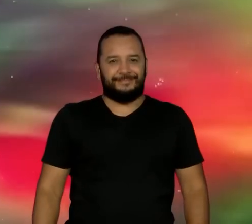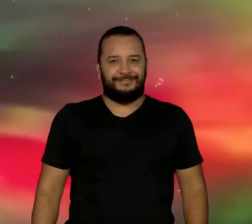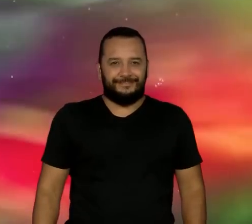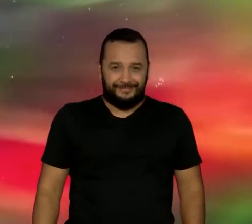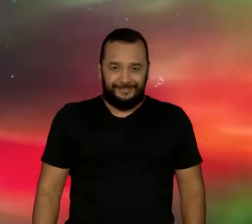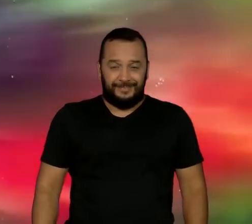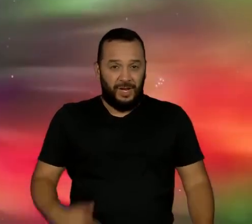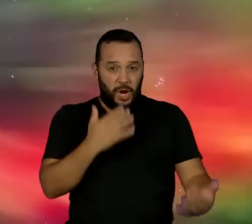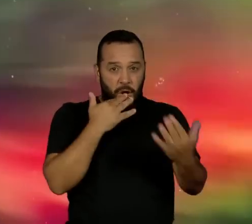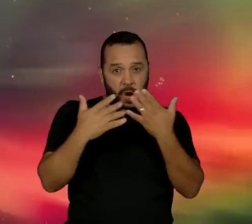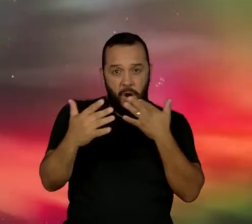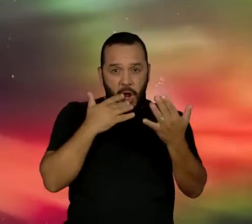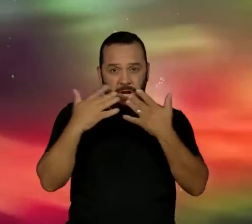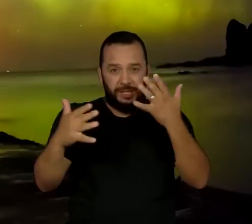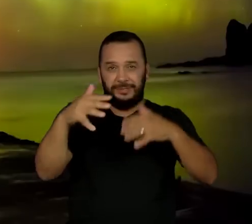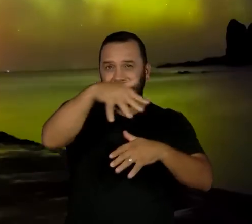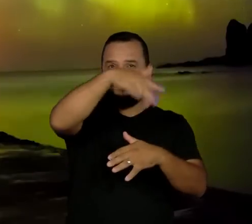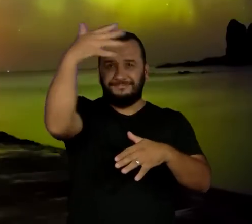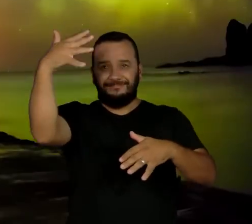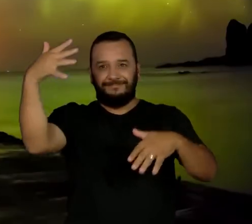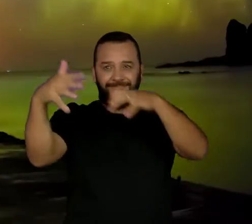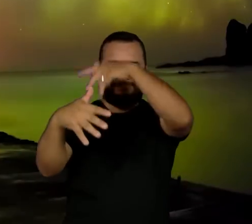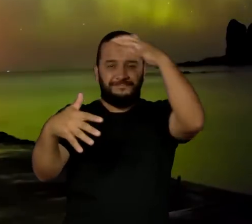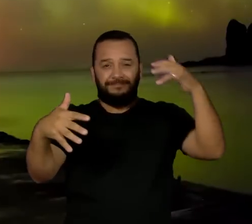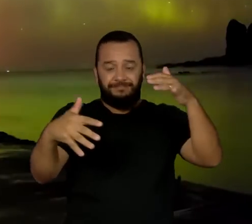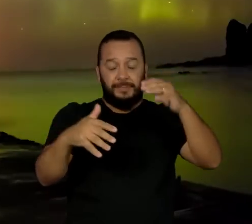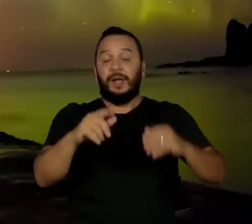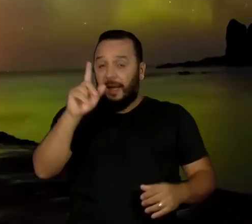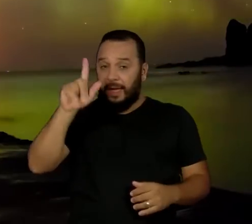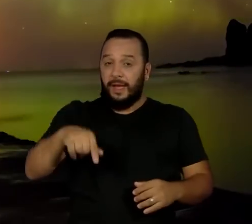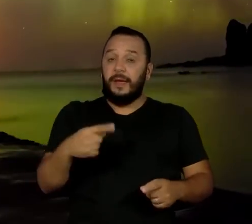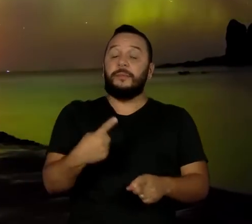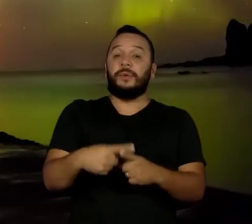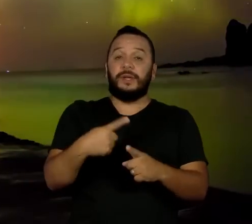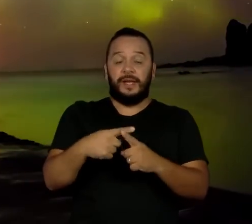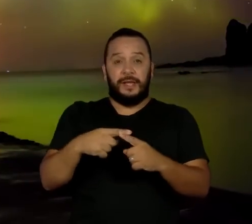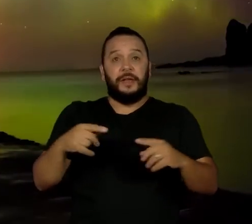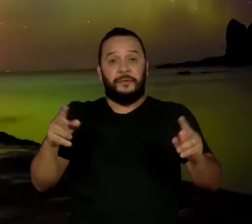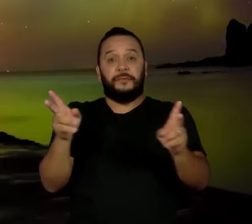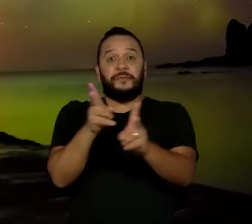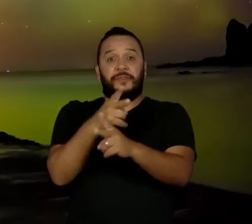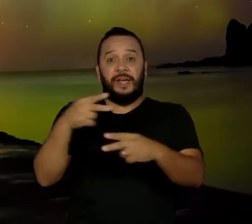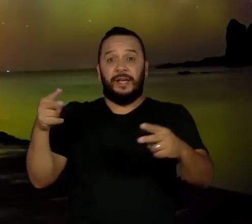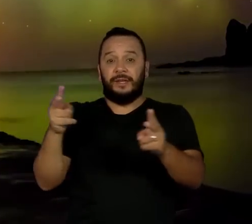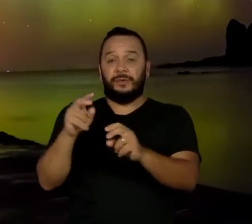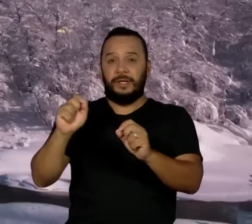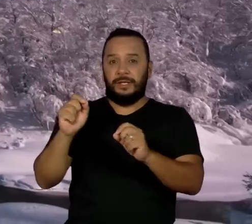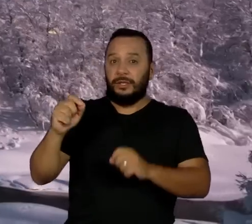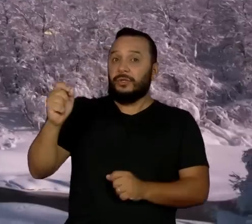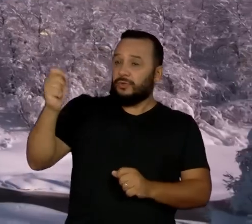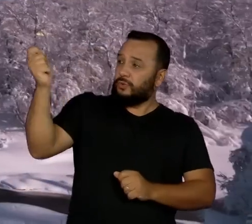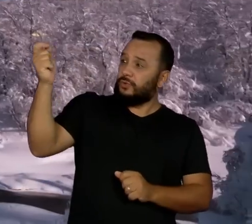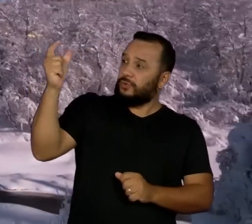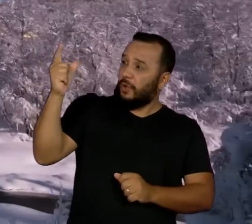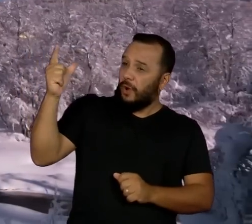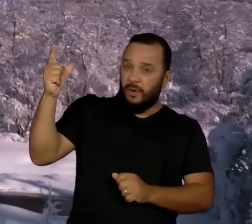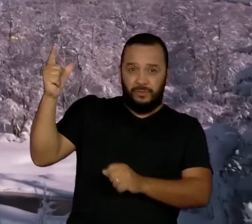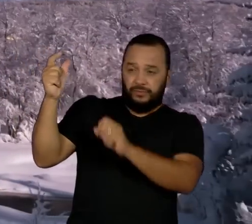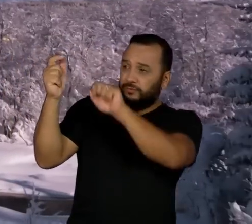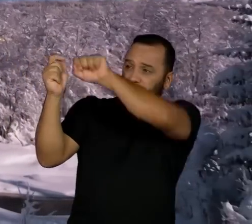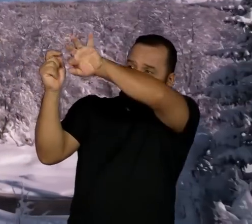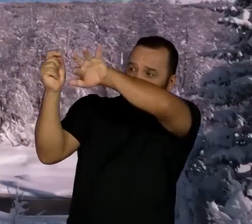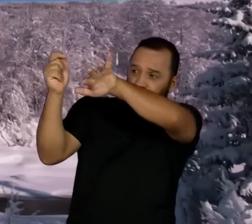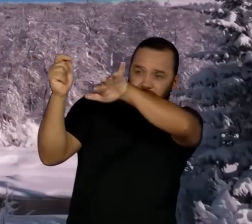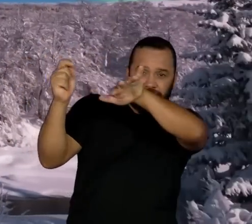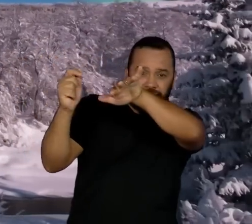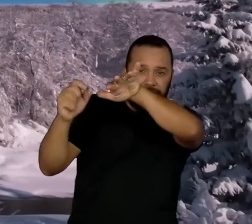A aurora boreal é um fenômeno atmosférico causado pelos ventos solares, que chegam ao nosso planeta e